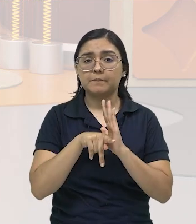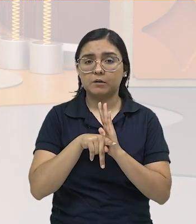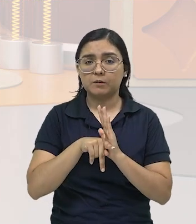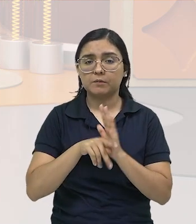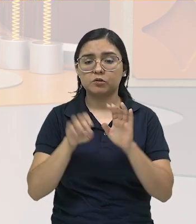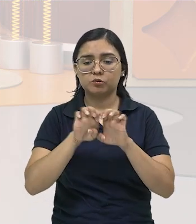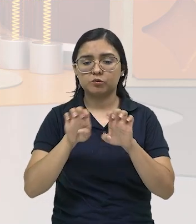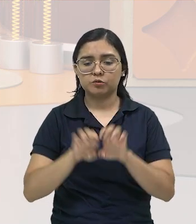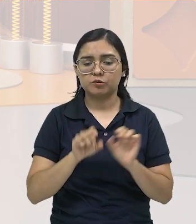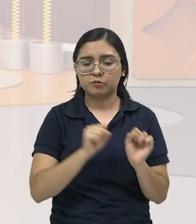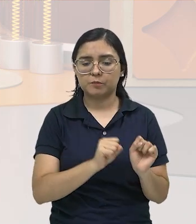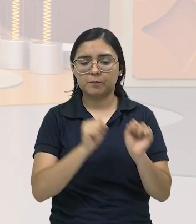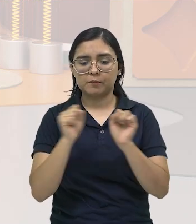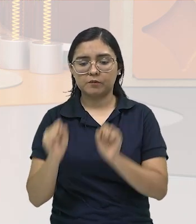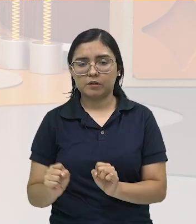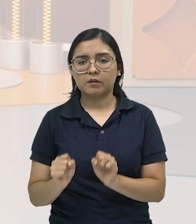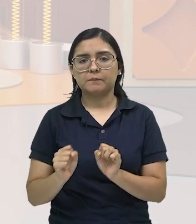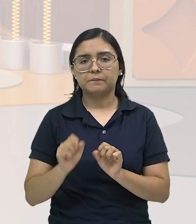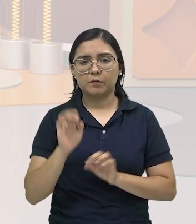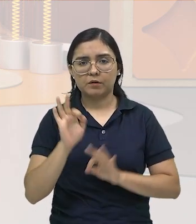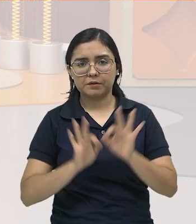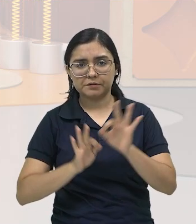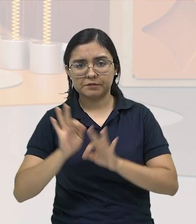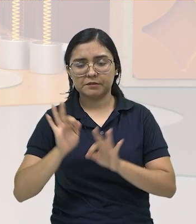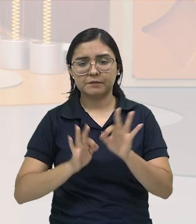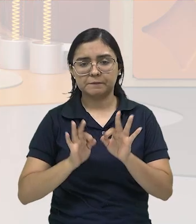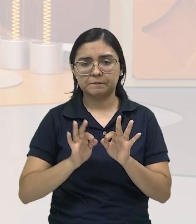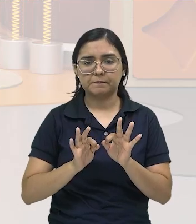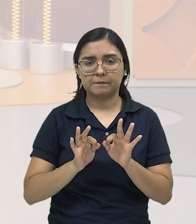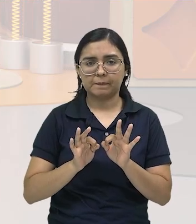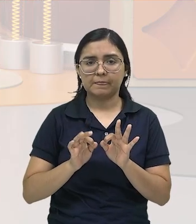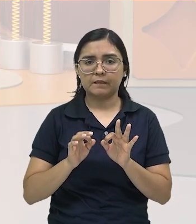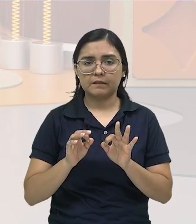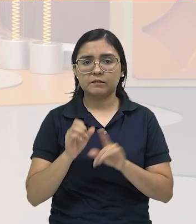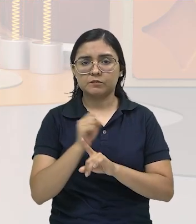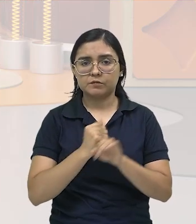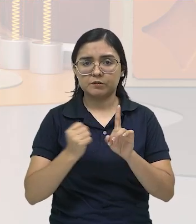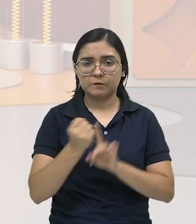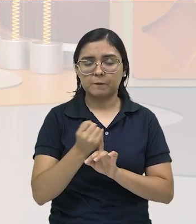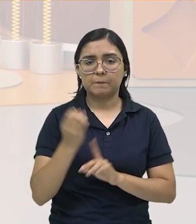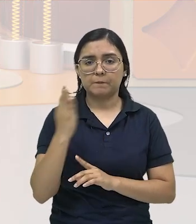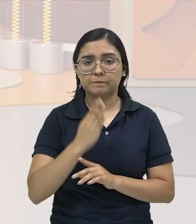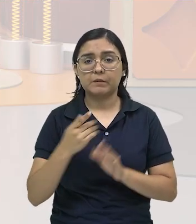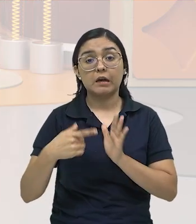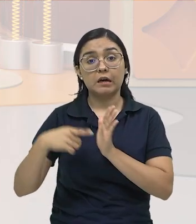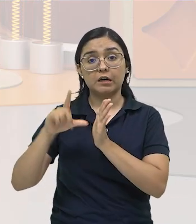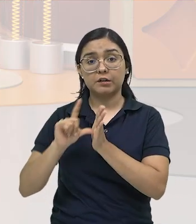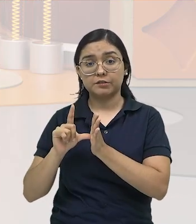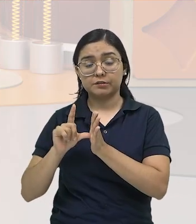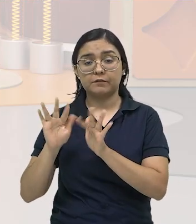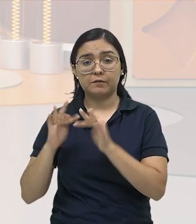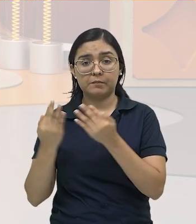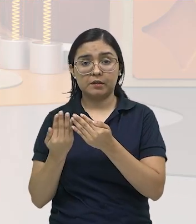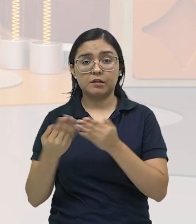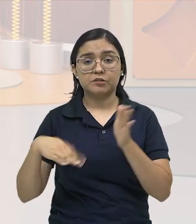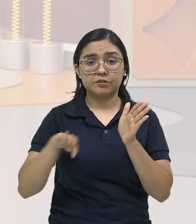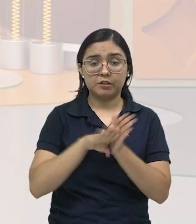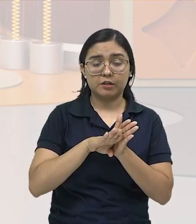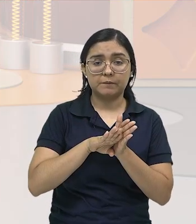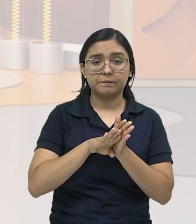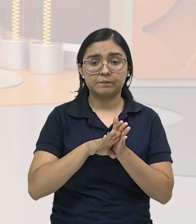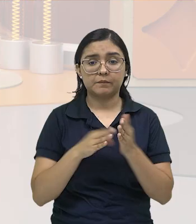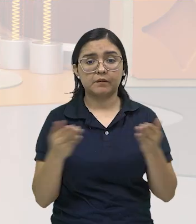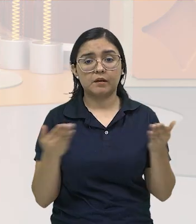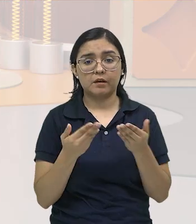poder, tal como ela era organizada na sociedade brasileira antes da chegada da família real, vai passar a não ter